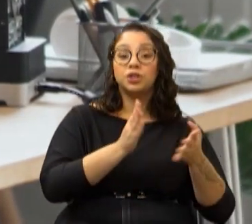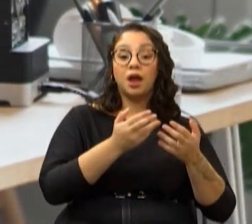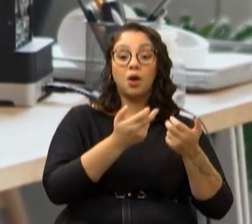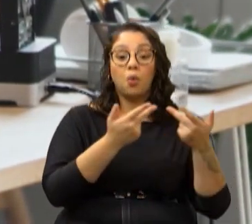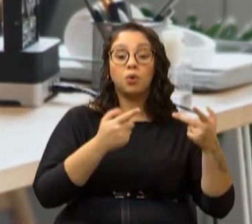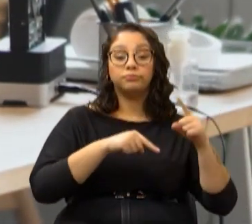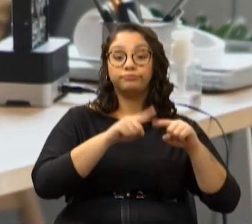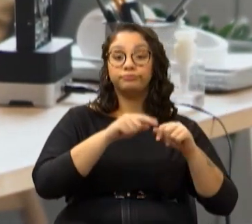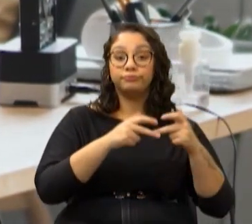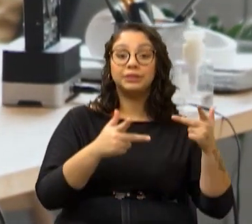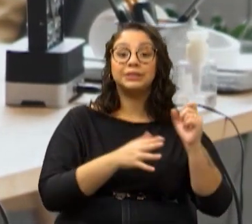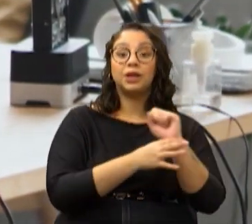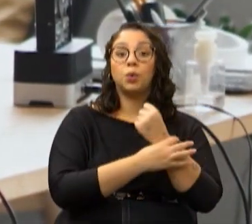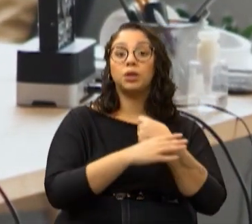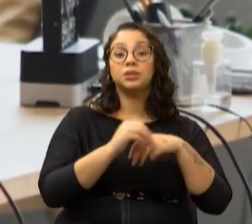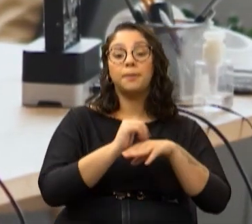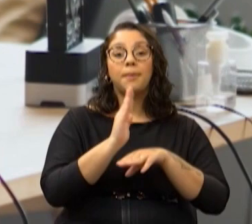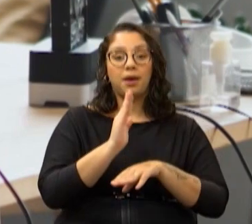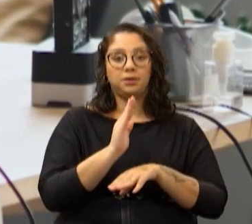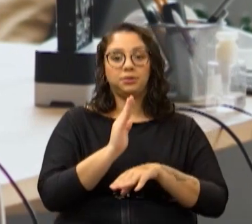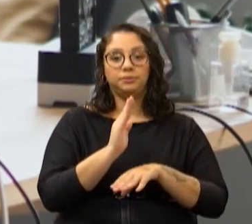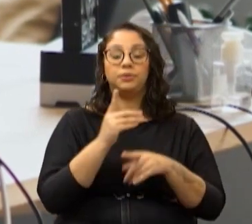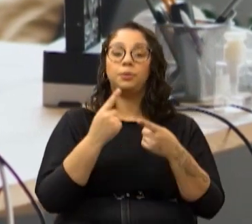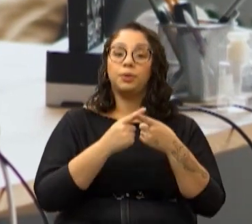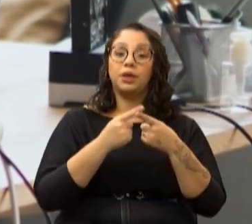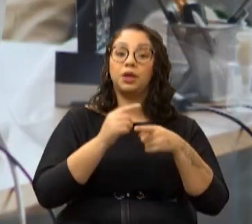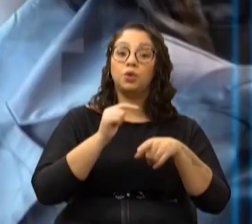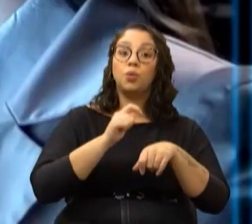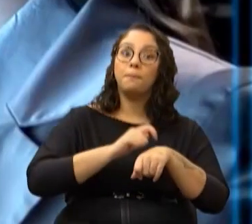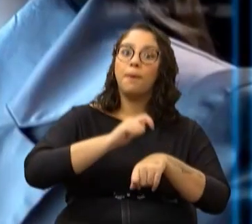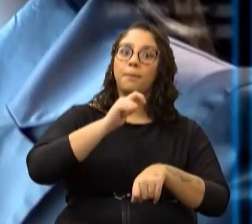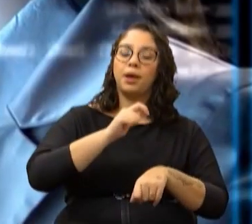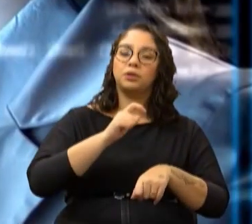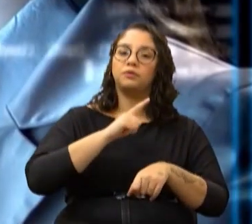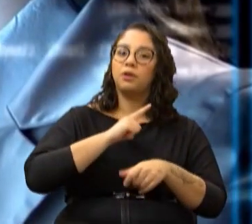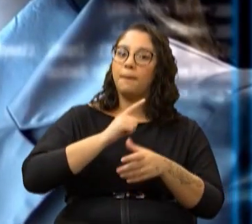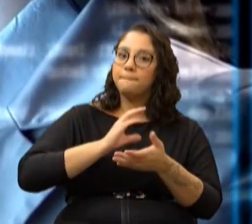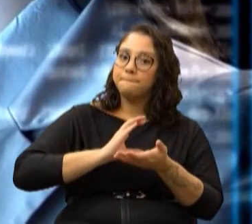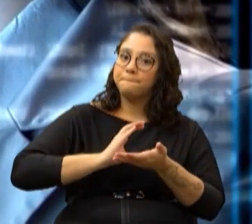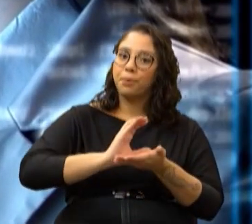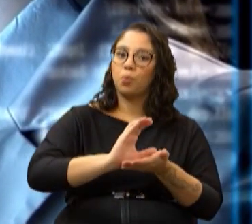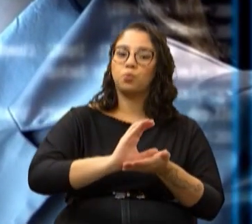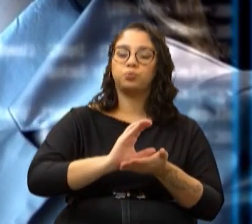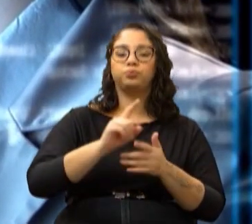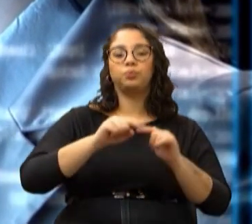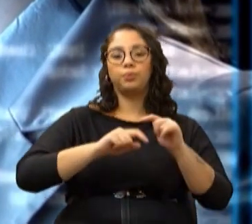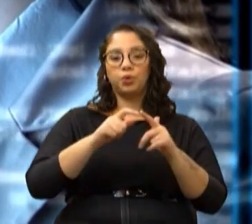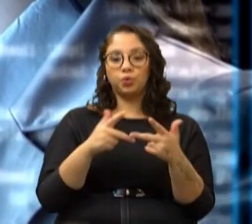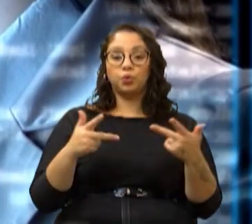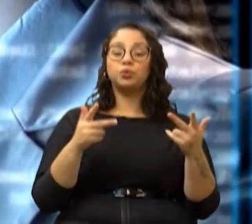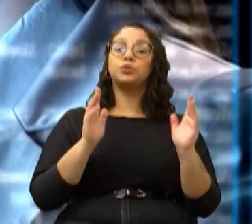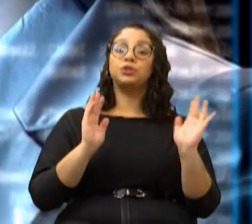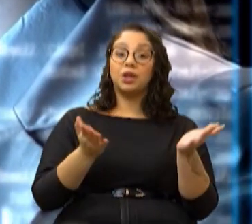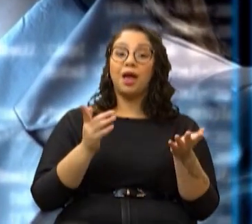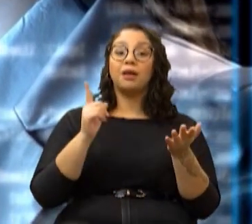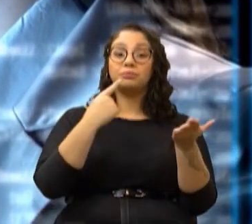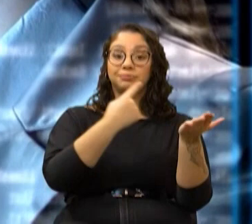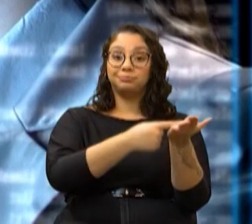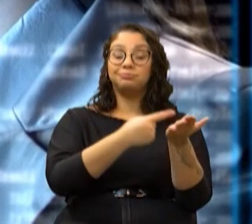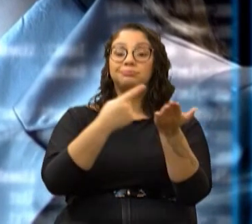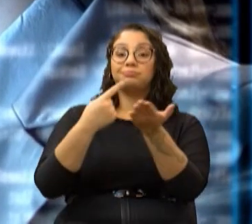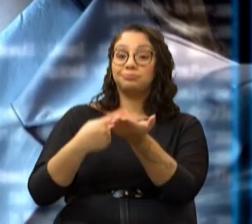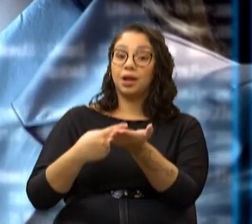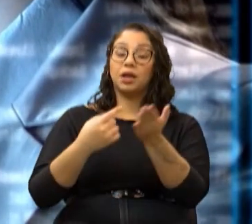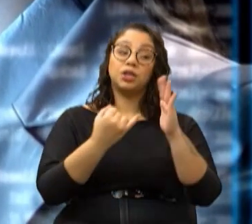são produtos que têm uma segurança um pouco maior. Porque no momento que você vai fazer o investimento em um desses produtos, já